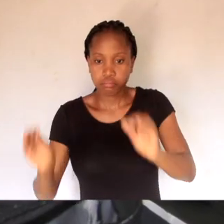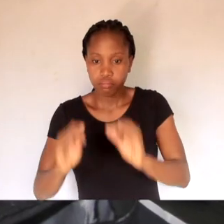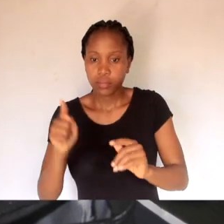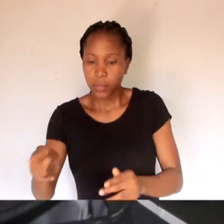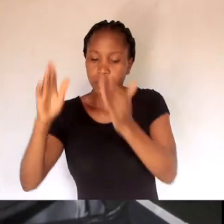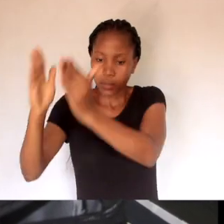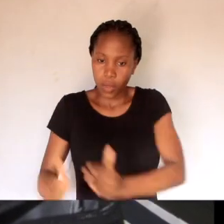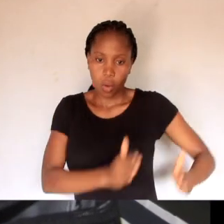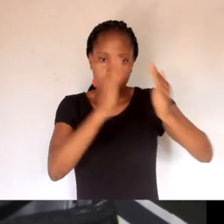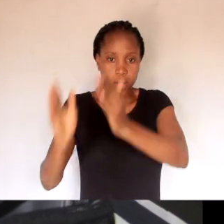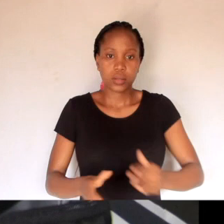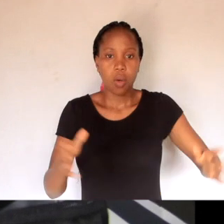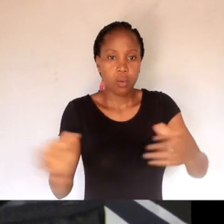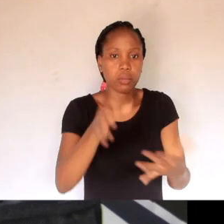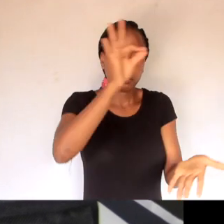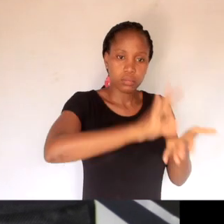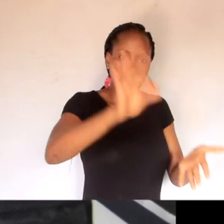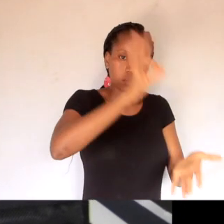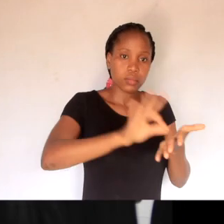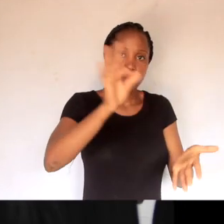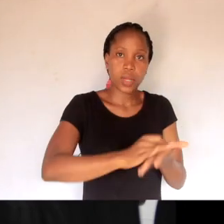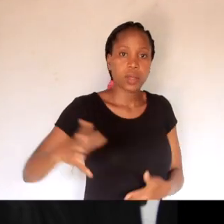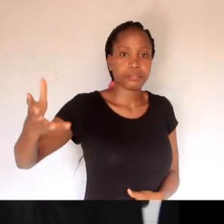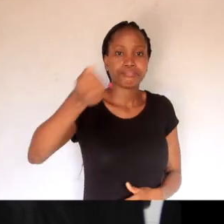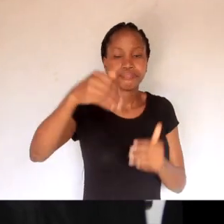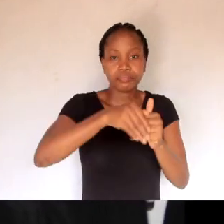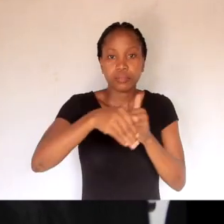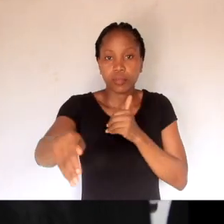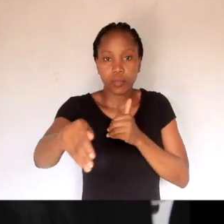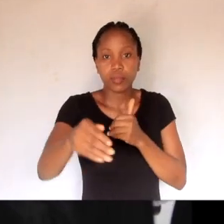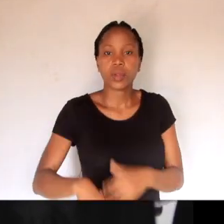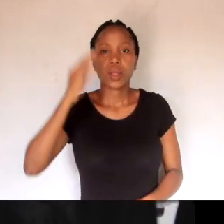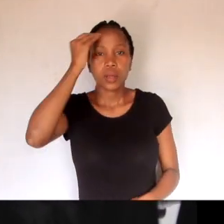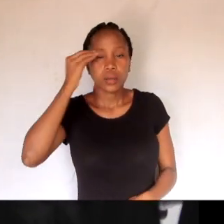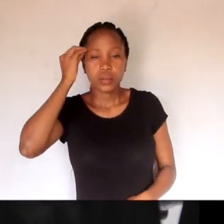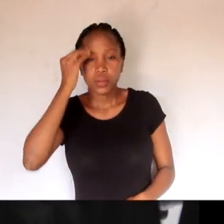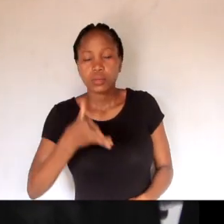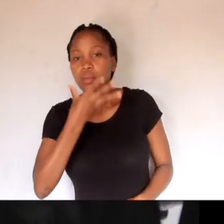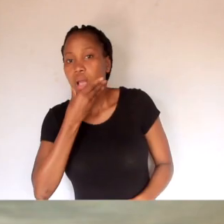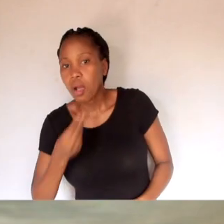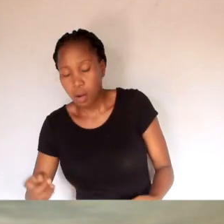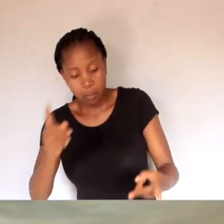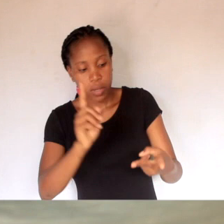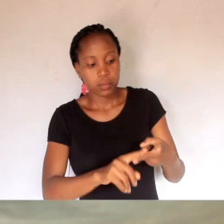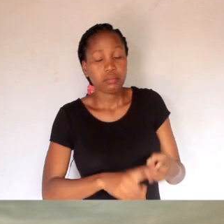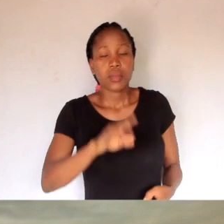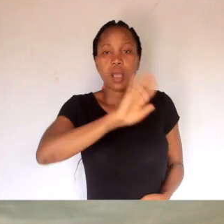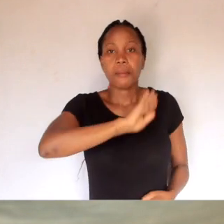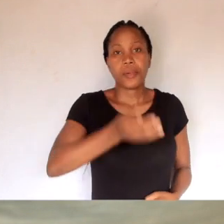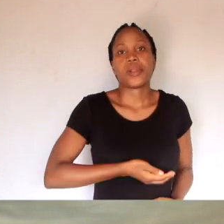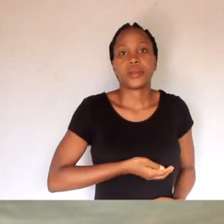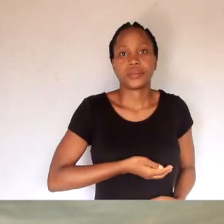um secretariado capaz de dar continuidade a um sonho de mulheres e homens que abraçaram esta causa. Quando o